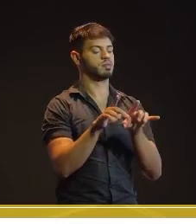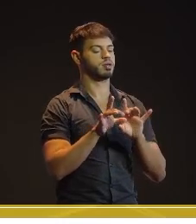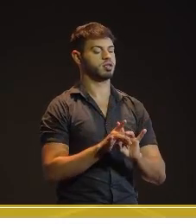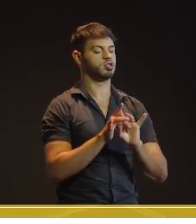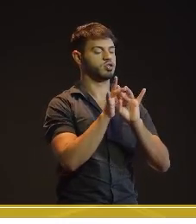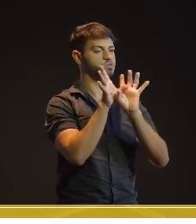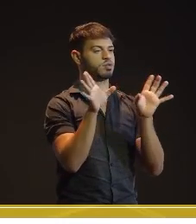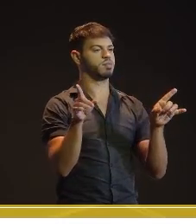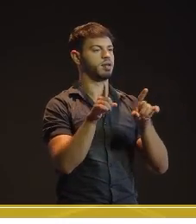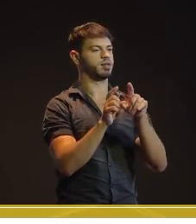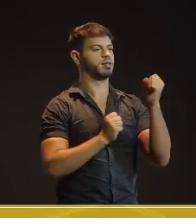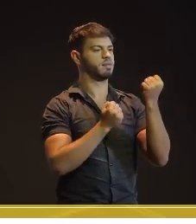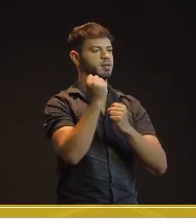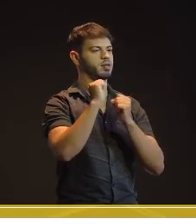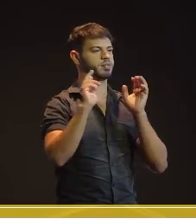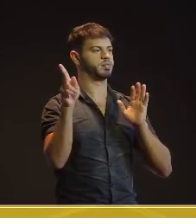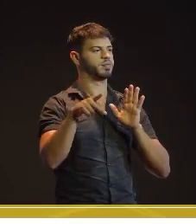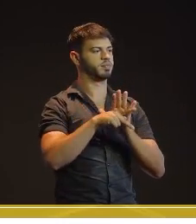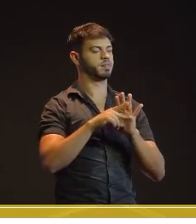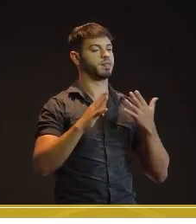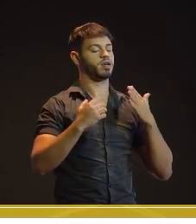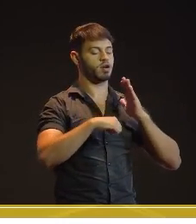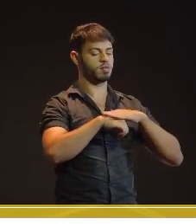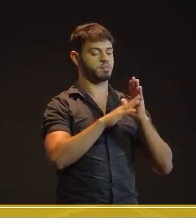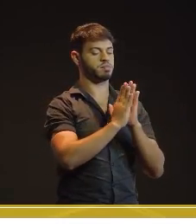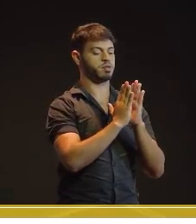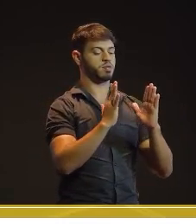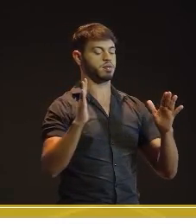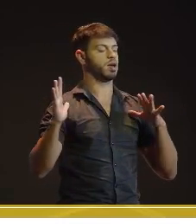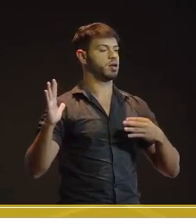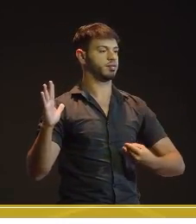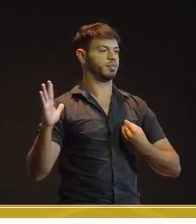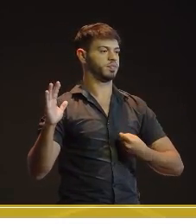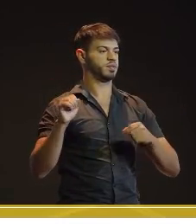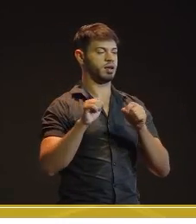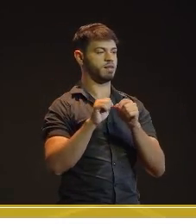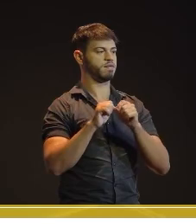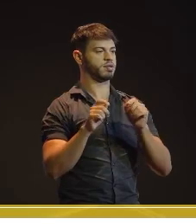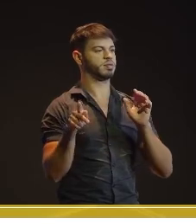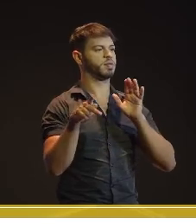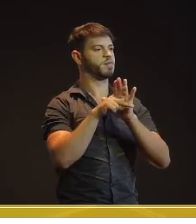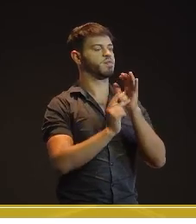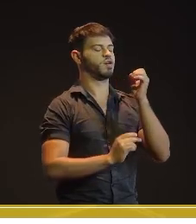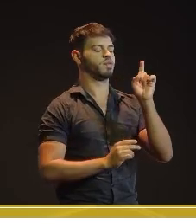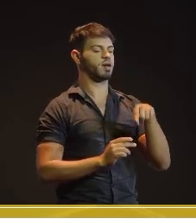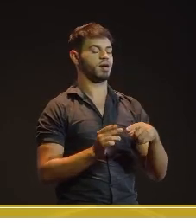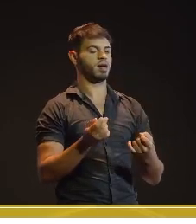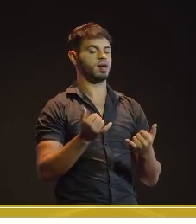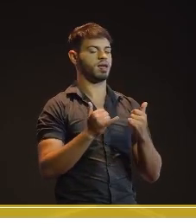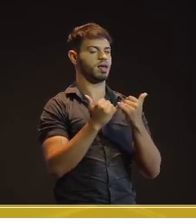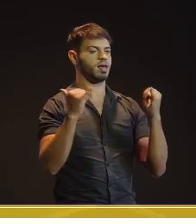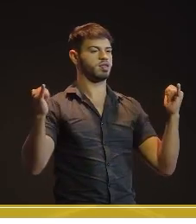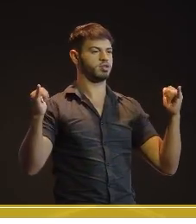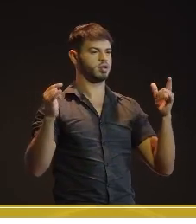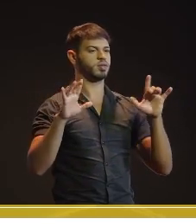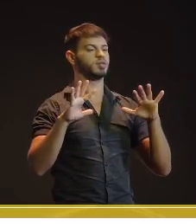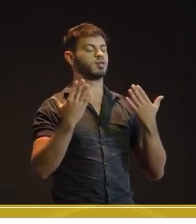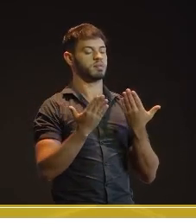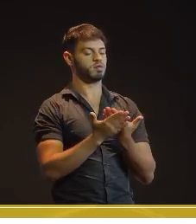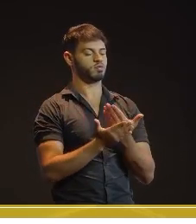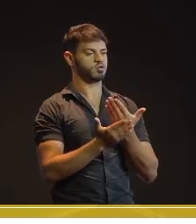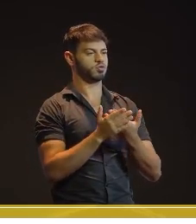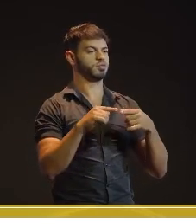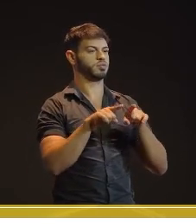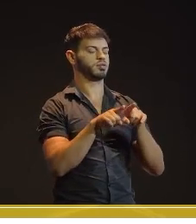da usina é o período que a usina está apta a produzir energia. Também, num estudo mundial, de